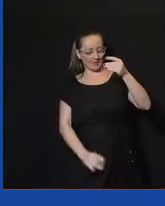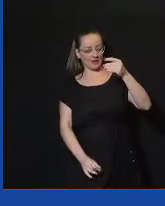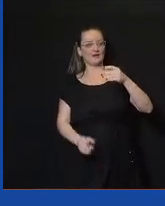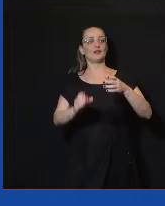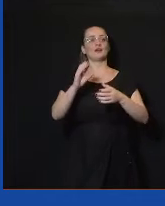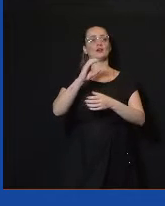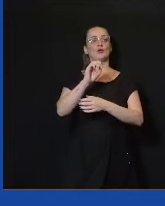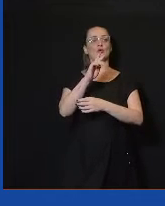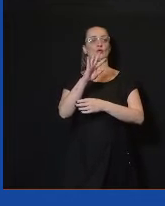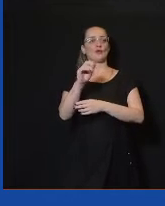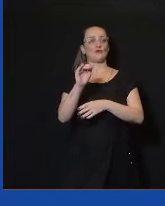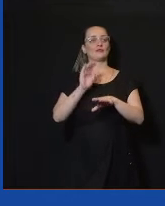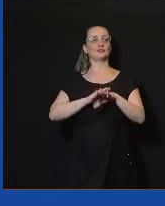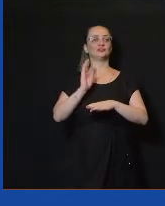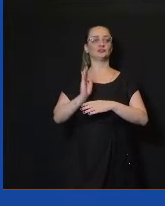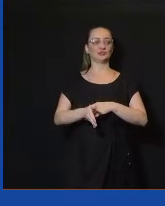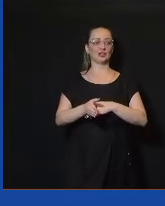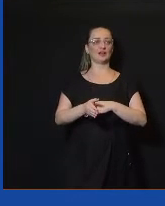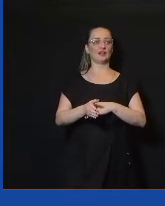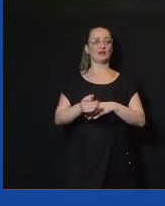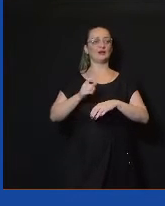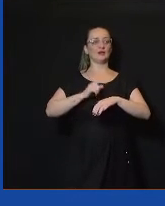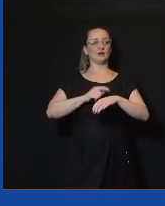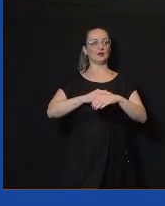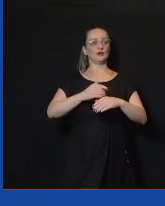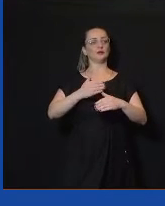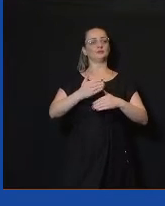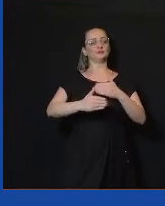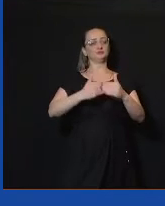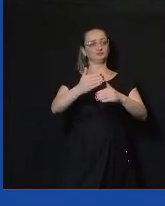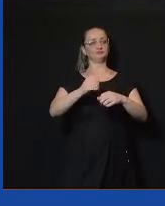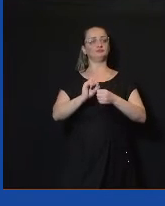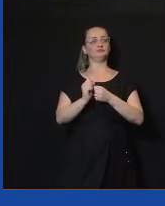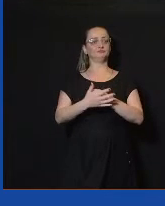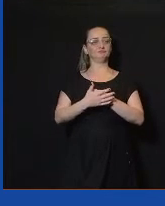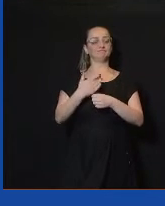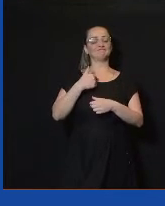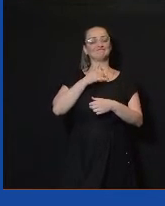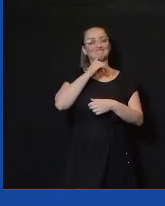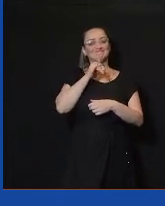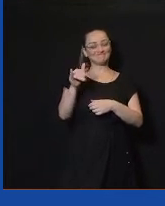fez durante esse processo de pandemia, eu confesso que,